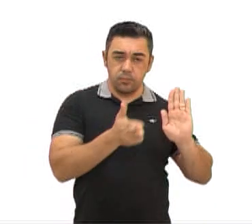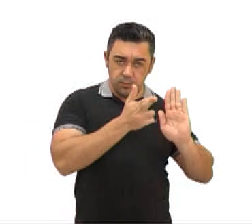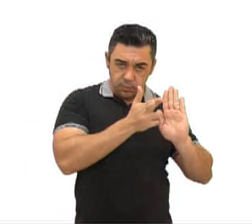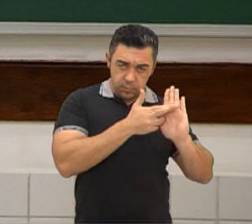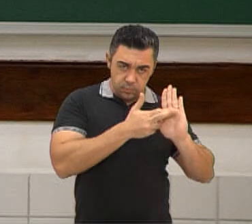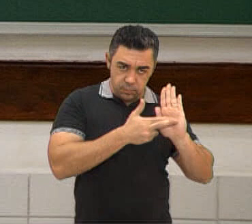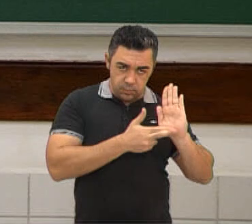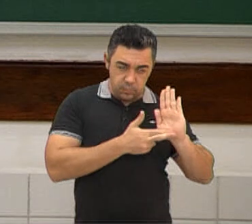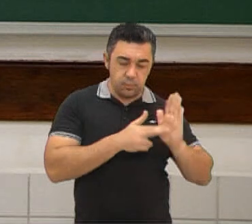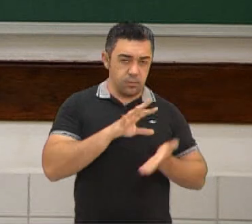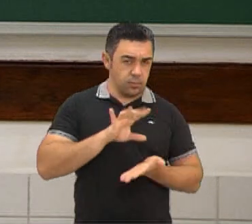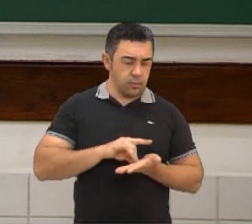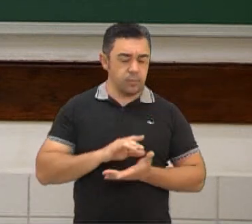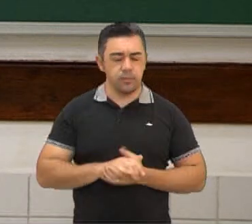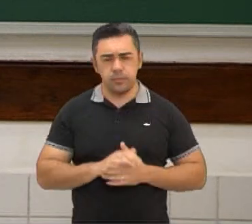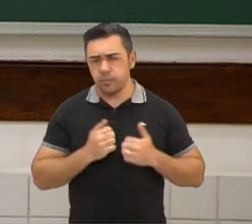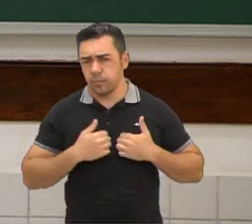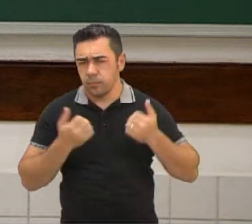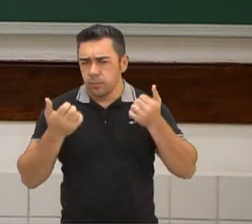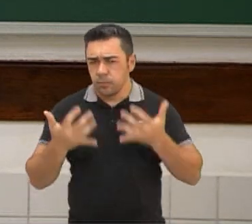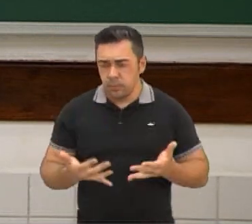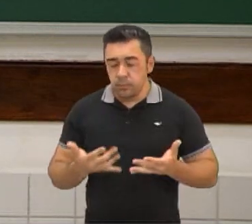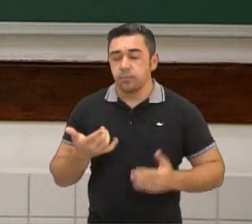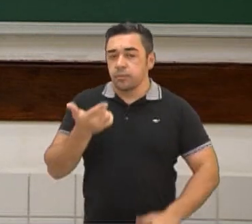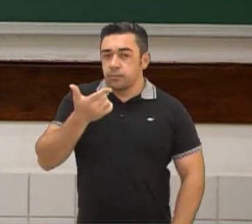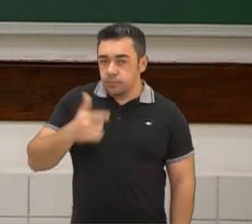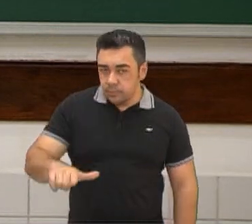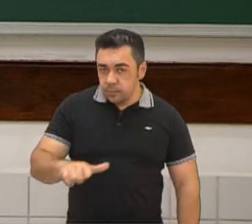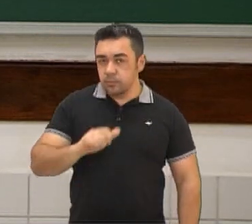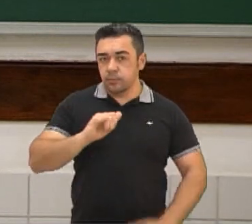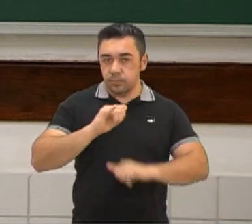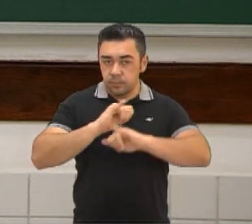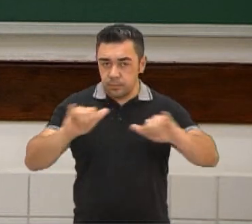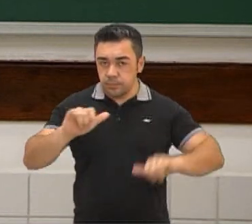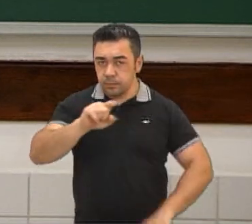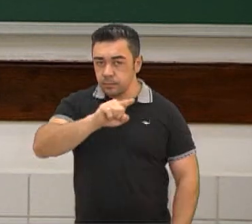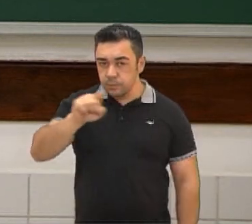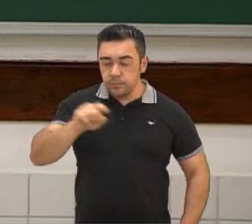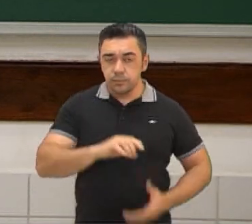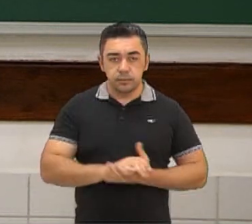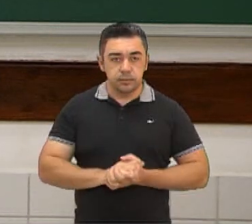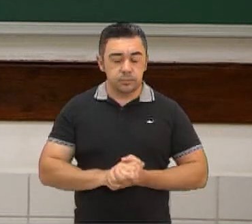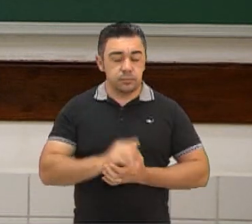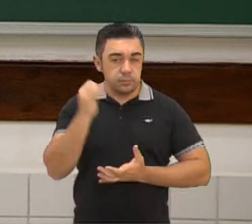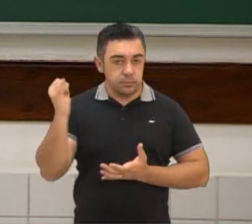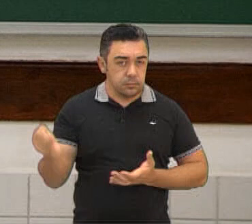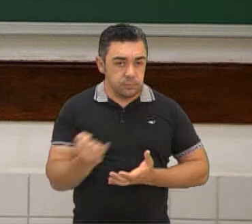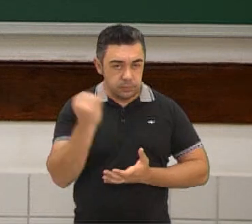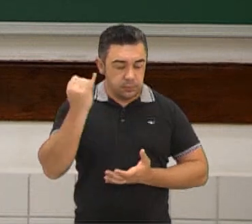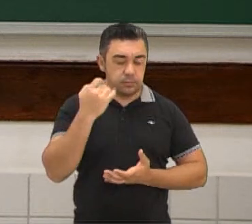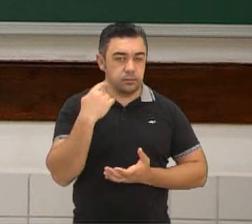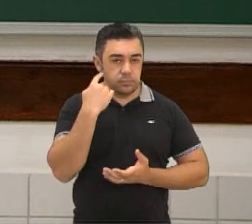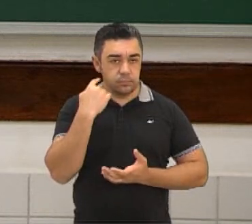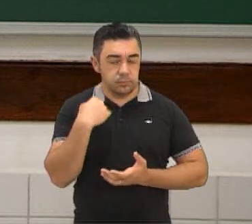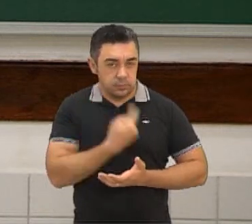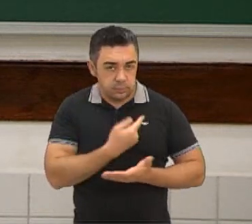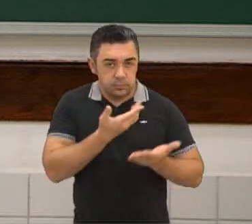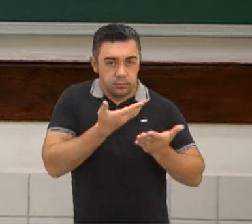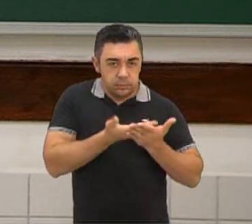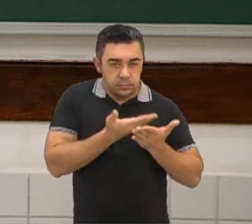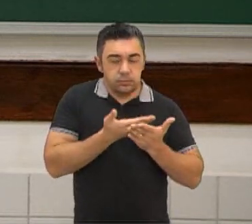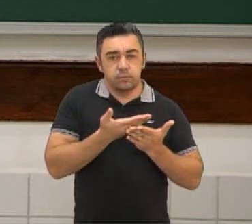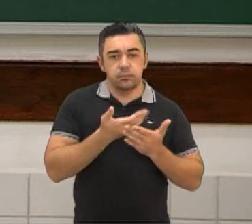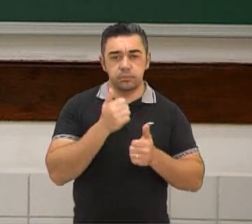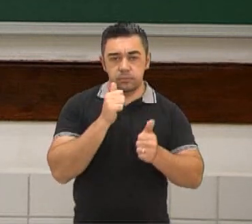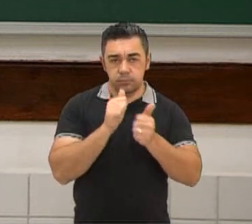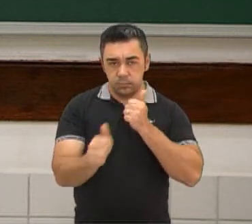1911. Olha, eu já falei isso e vou lembrar de novo. É muito importante quando a gente estuda os esportes